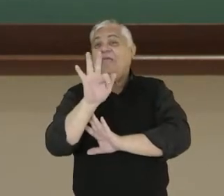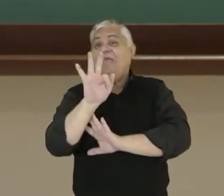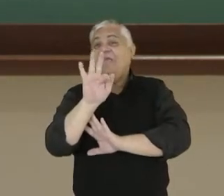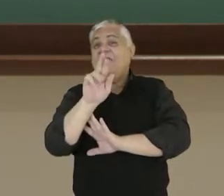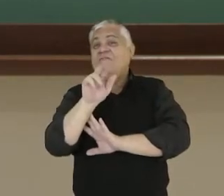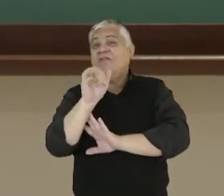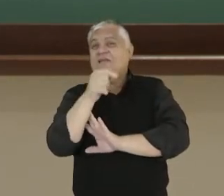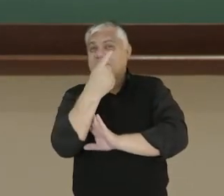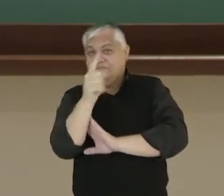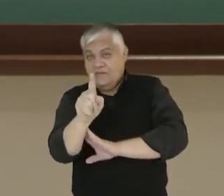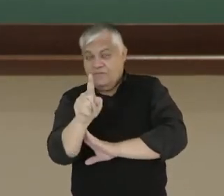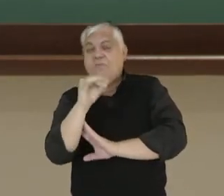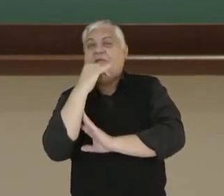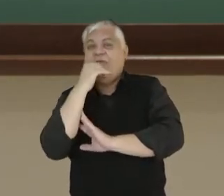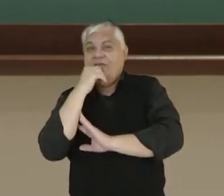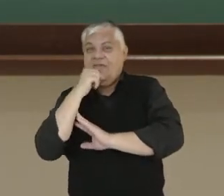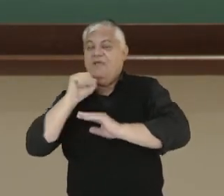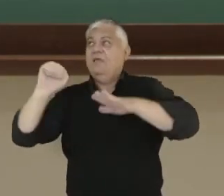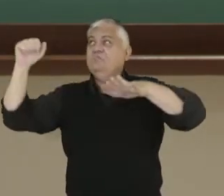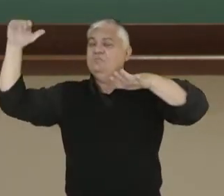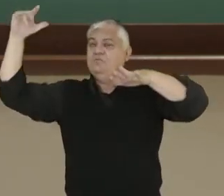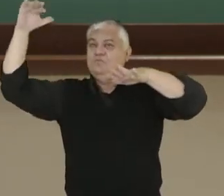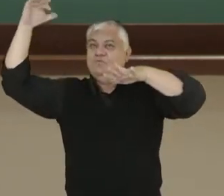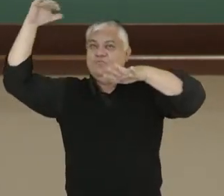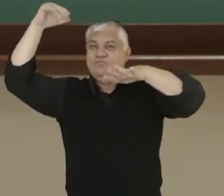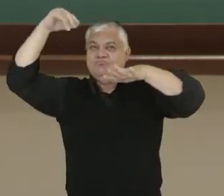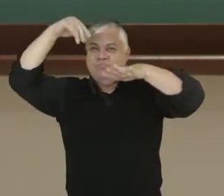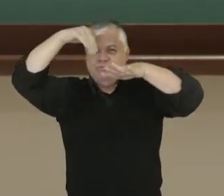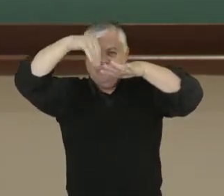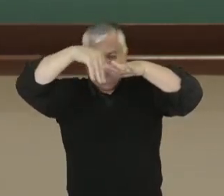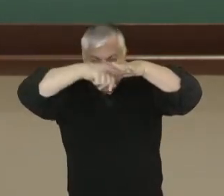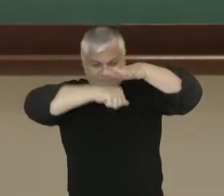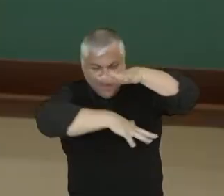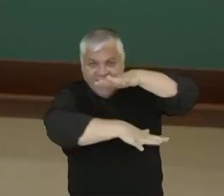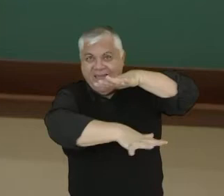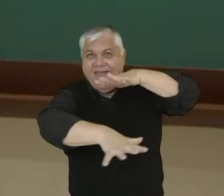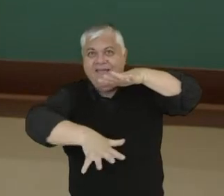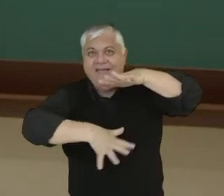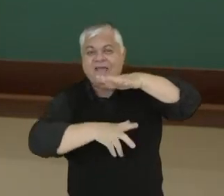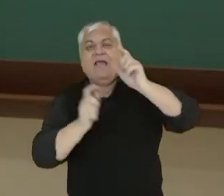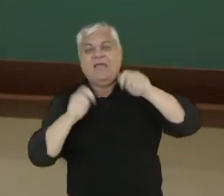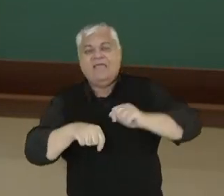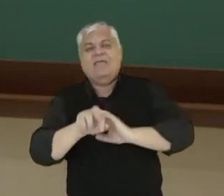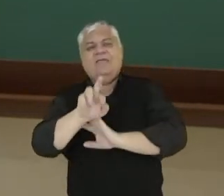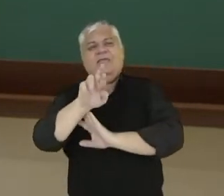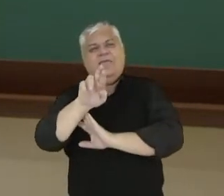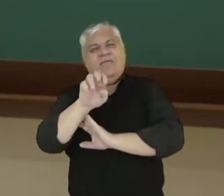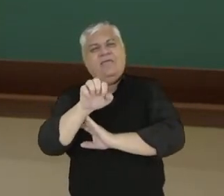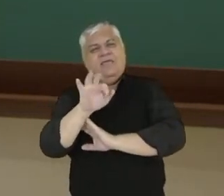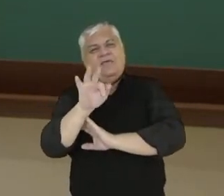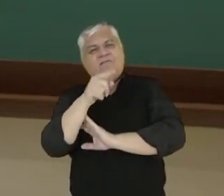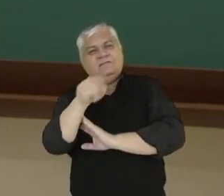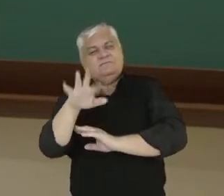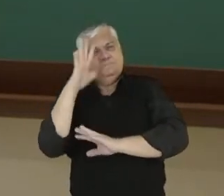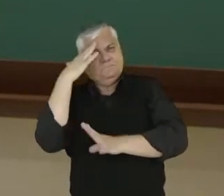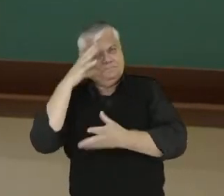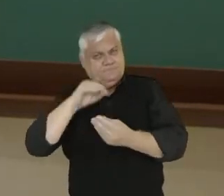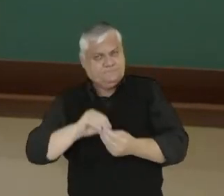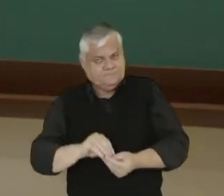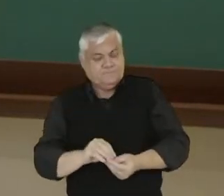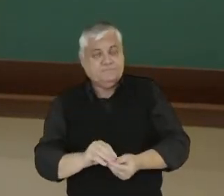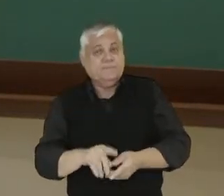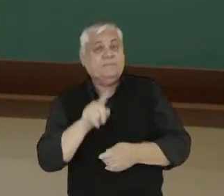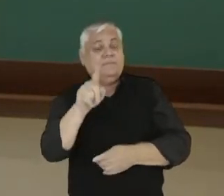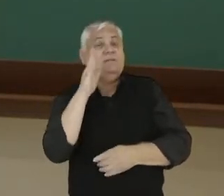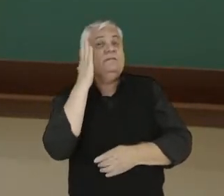do ar para o meio água. Isso é refração. Então, isso nós temos que compreender. E é claro, nós temos que